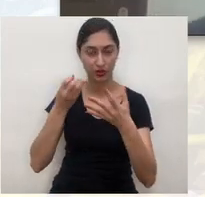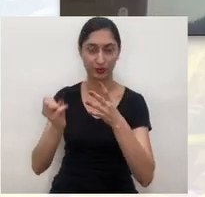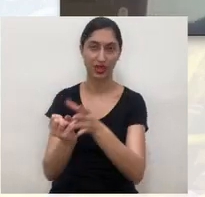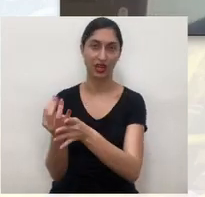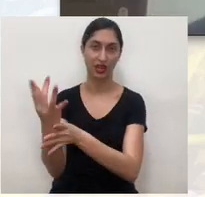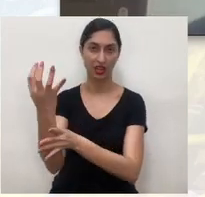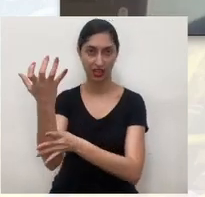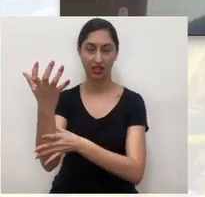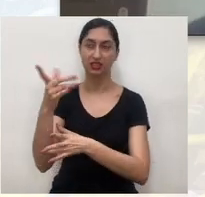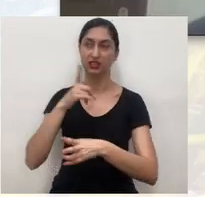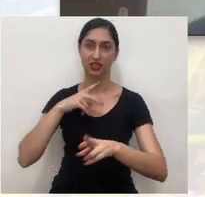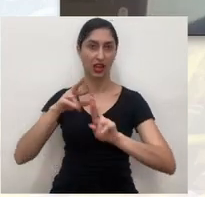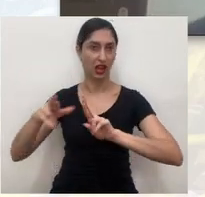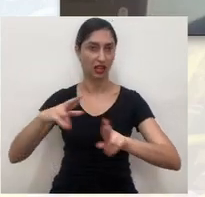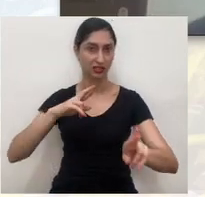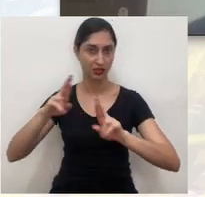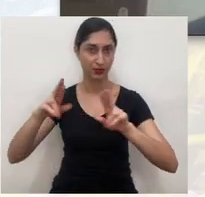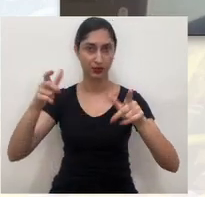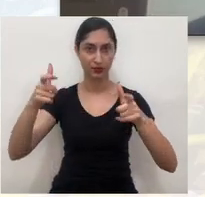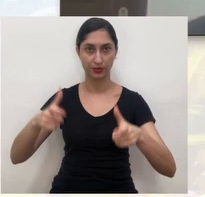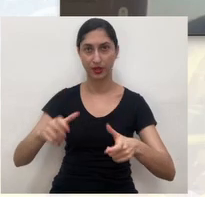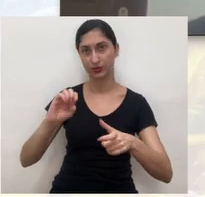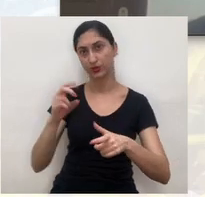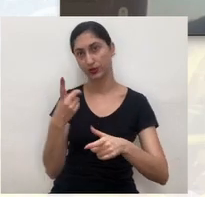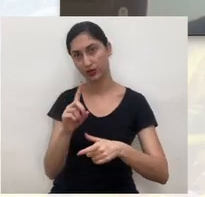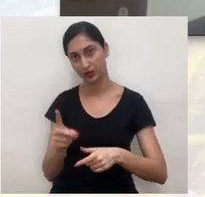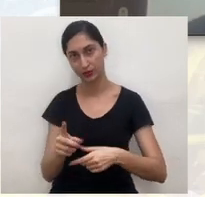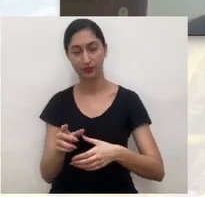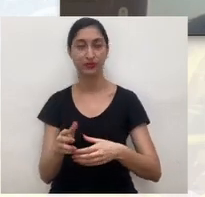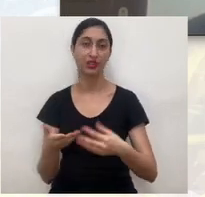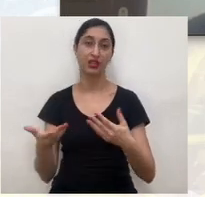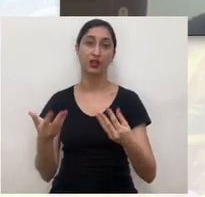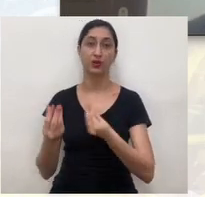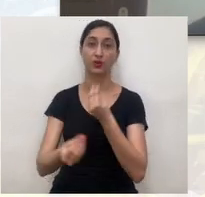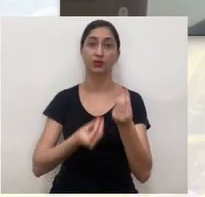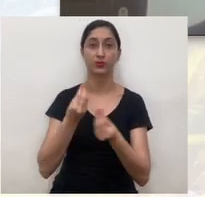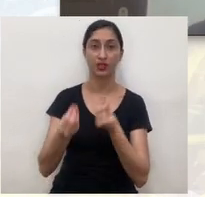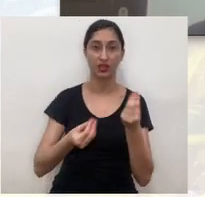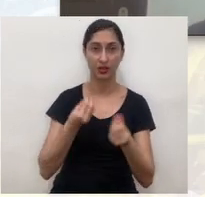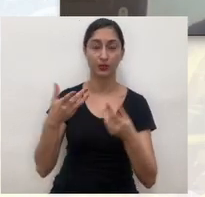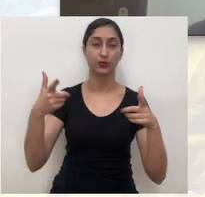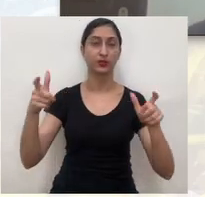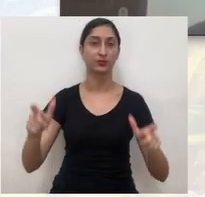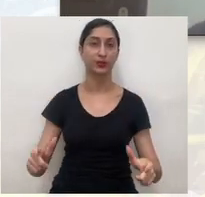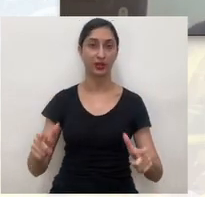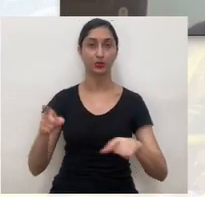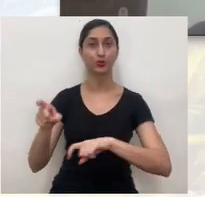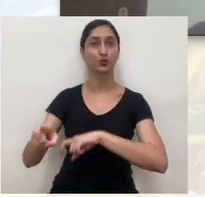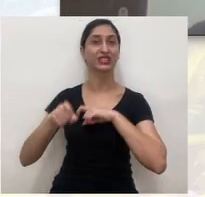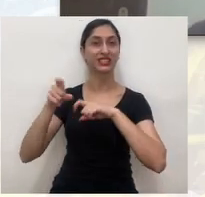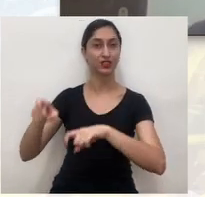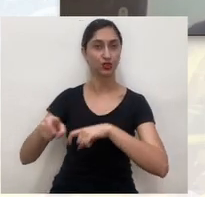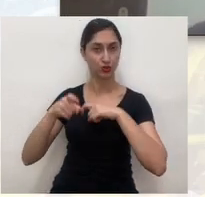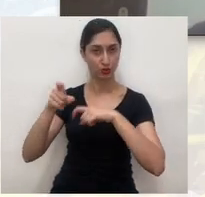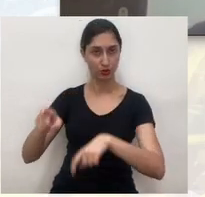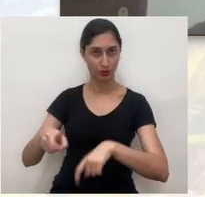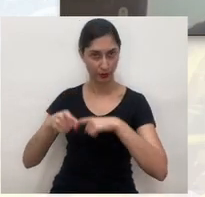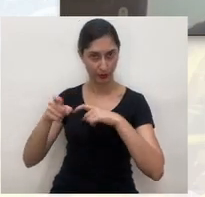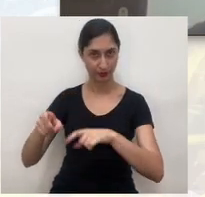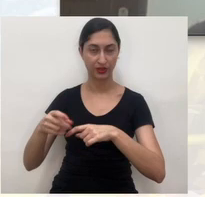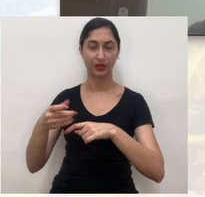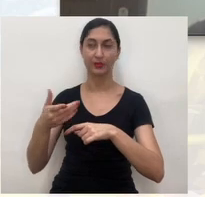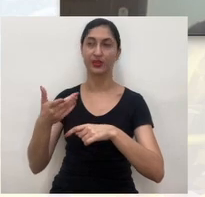um pouco da importância do sítio Burle Marx como esse lugar de experimentação, assim, para essas descobertas, né?